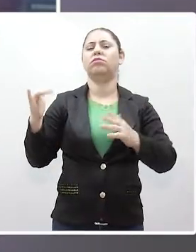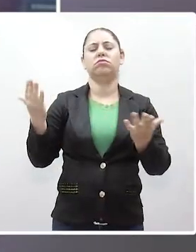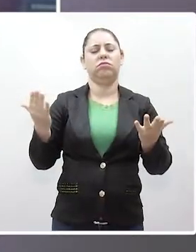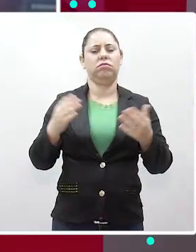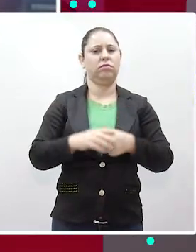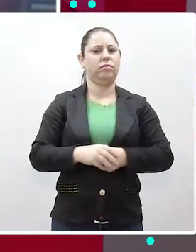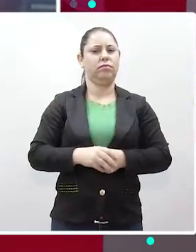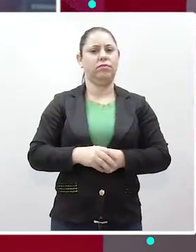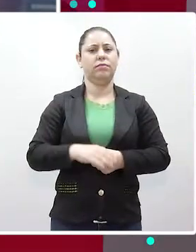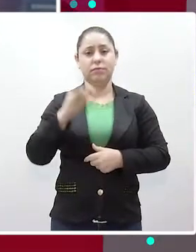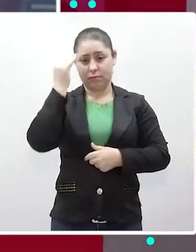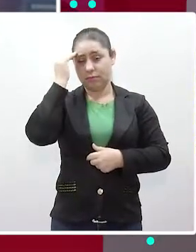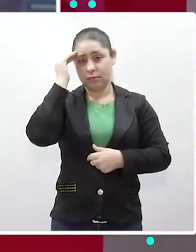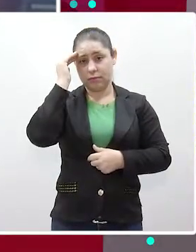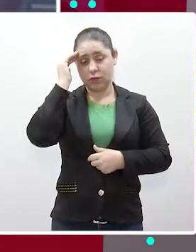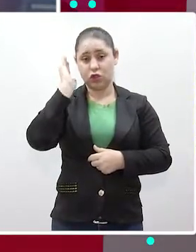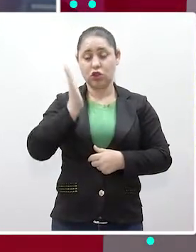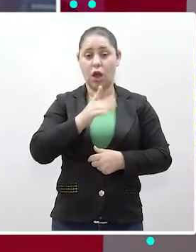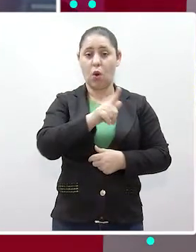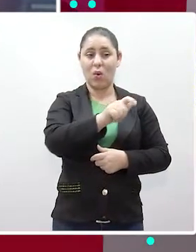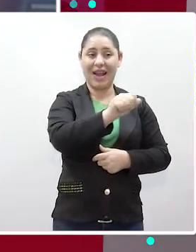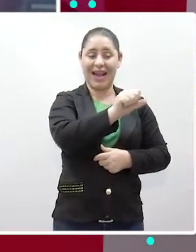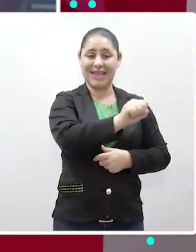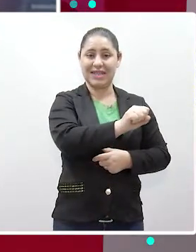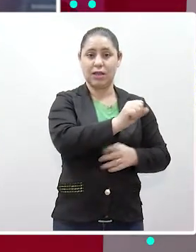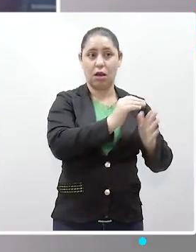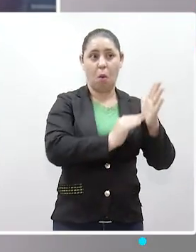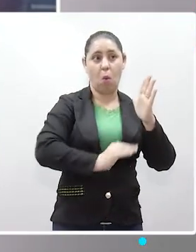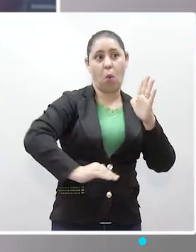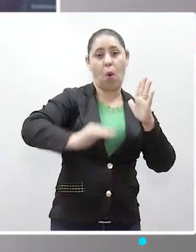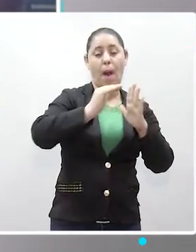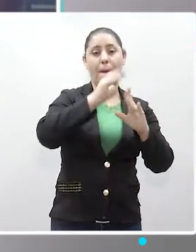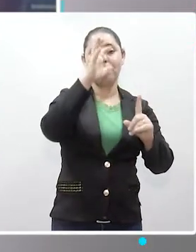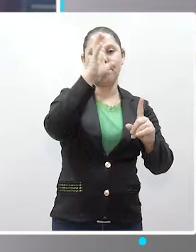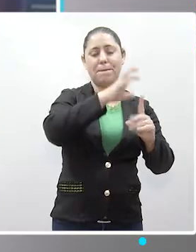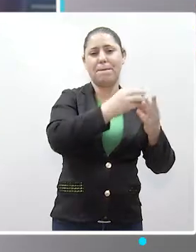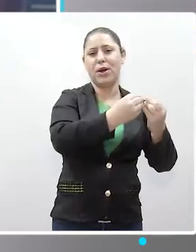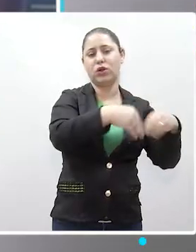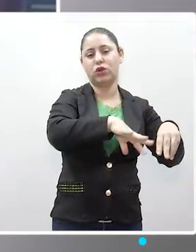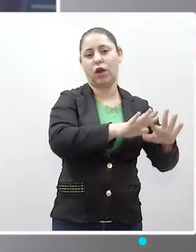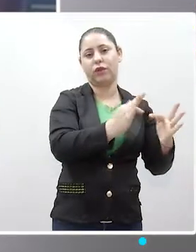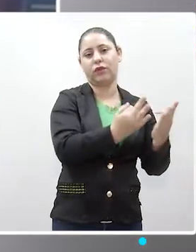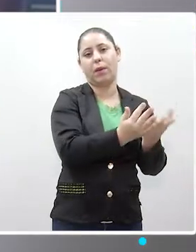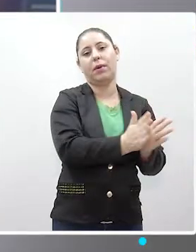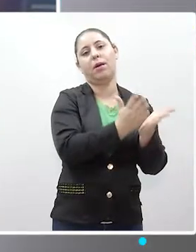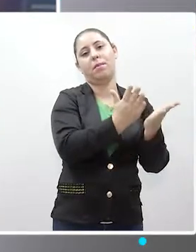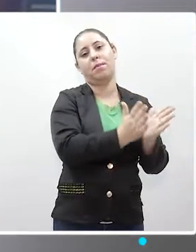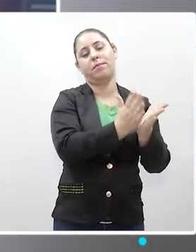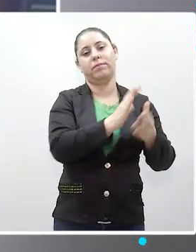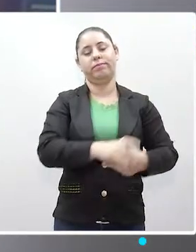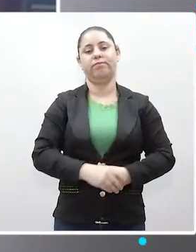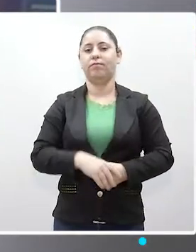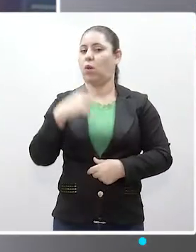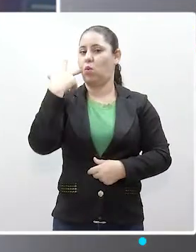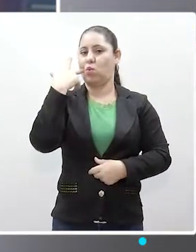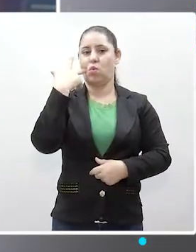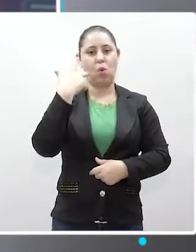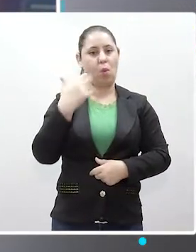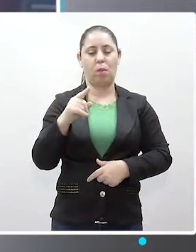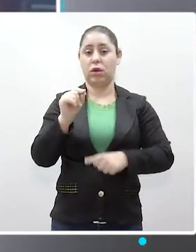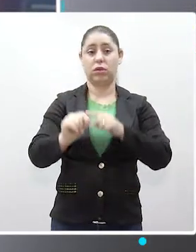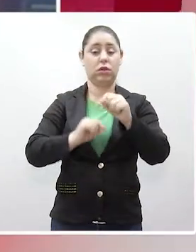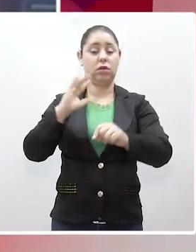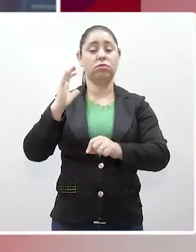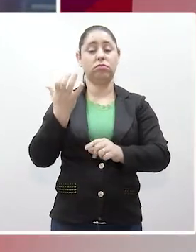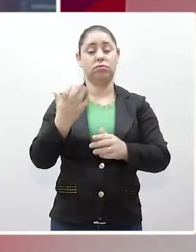aérea. Tá entendendo? Já o gás de cozinha que subiu muito, afetou muito essa família de baixa renda. Então é